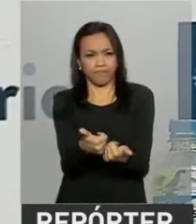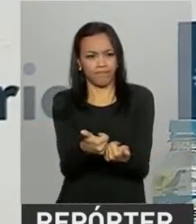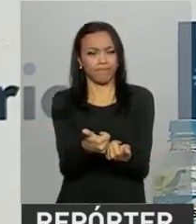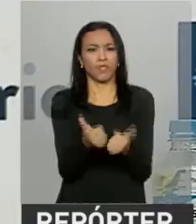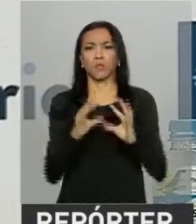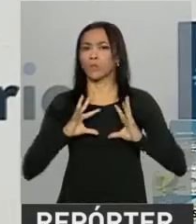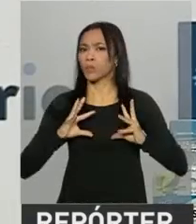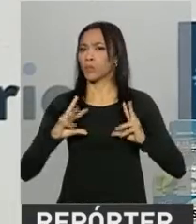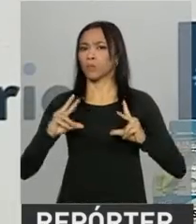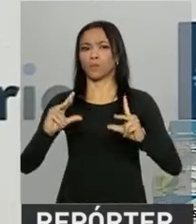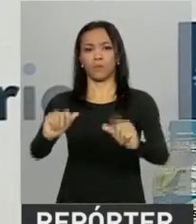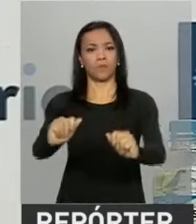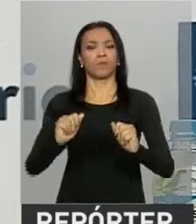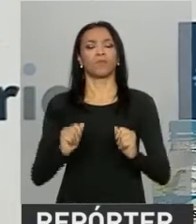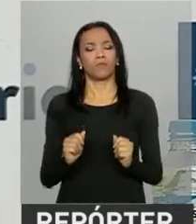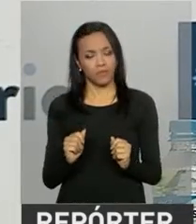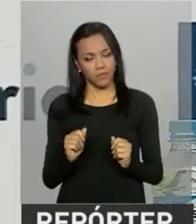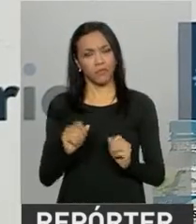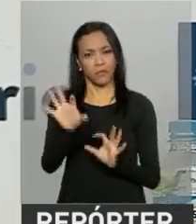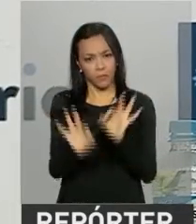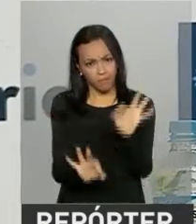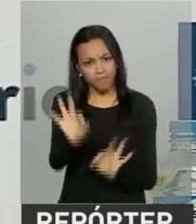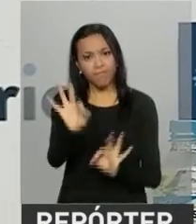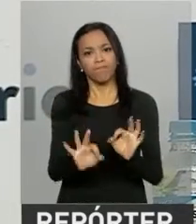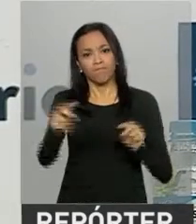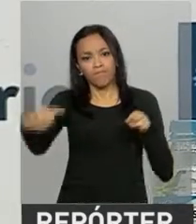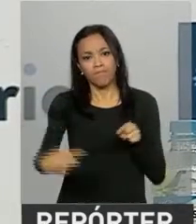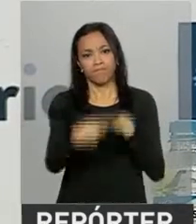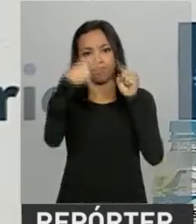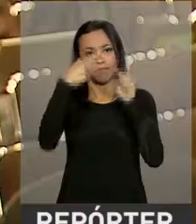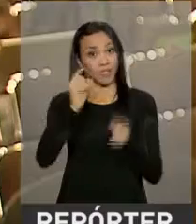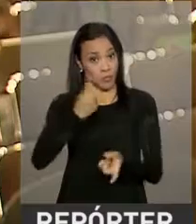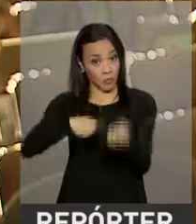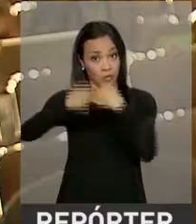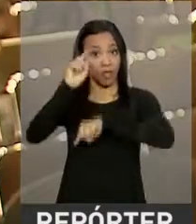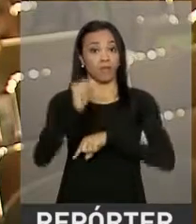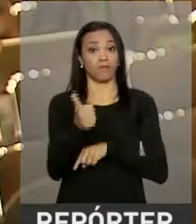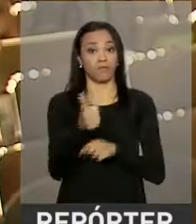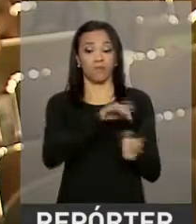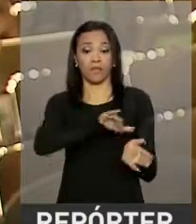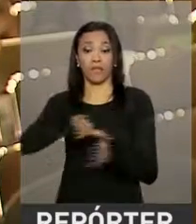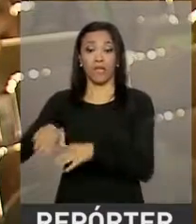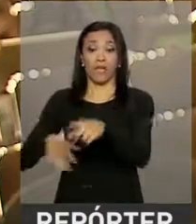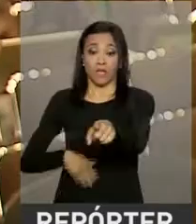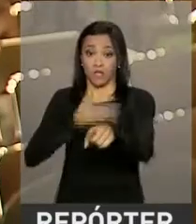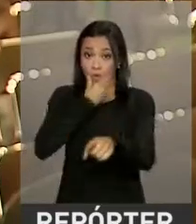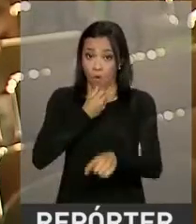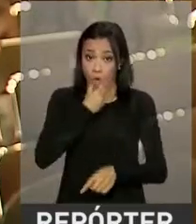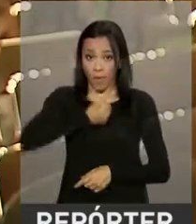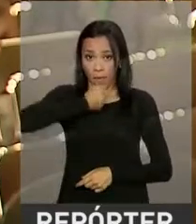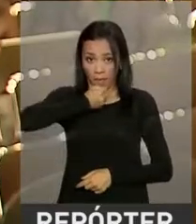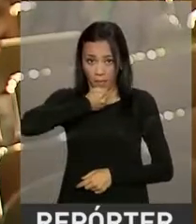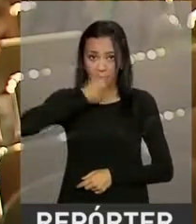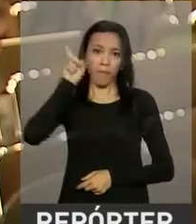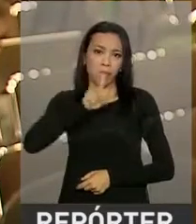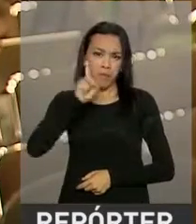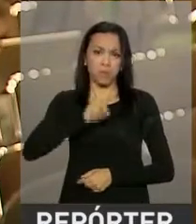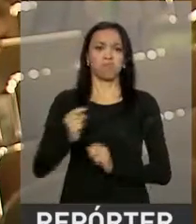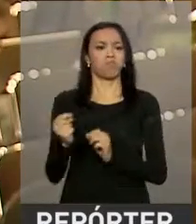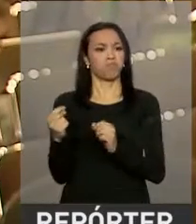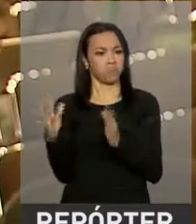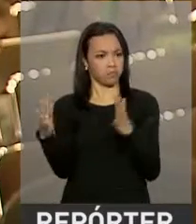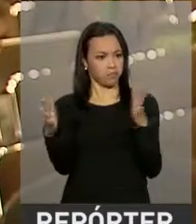onde tudo ocorreu dentro do previsto e com muito sucesso. O jornalista americano também foi só